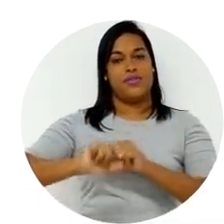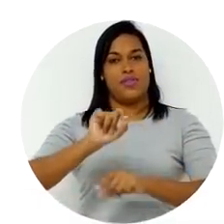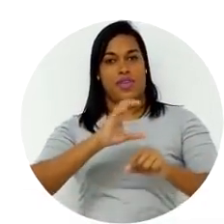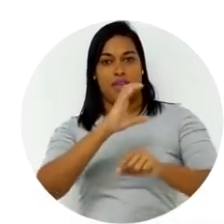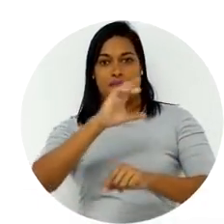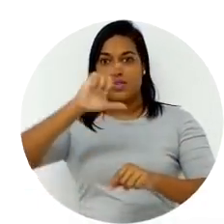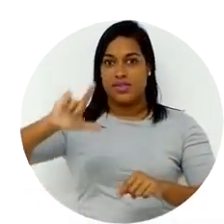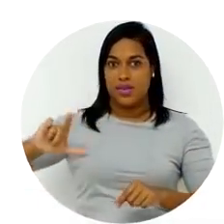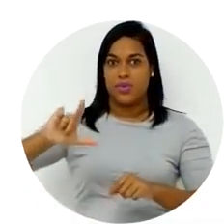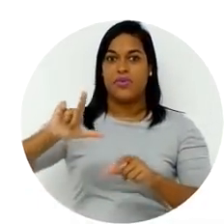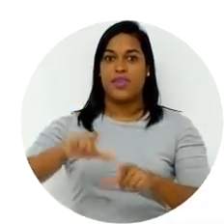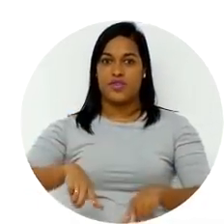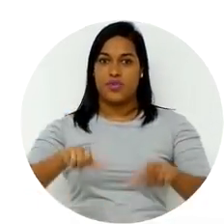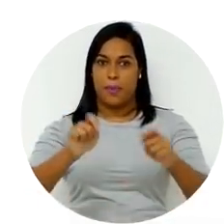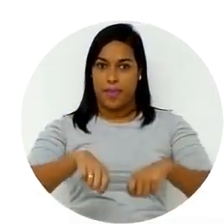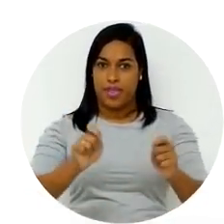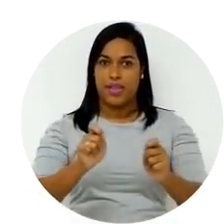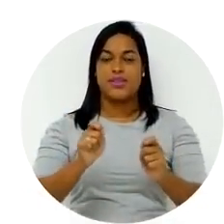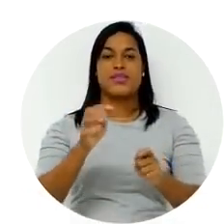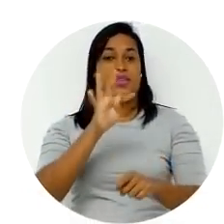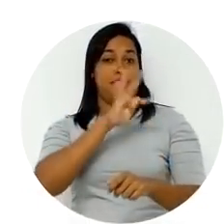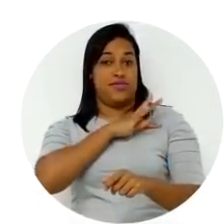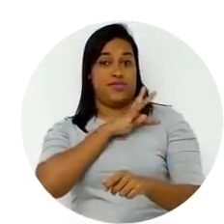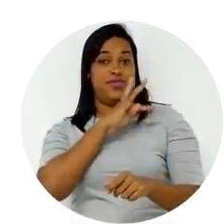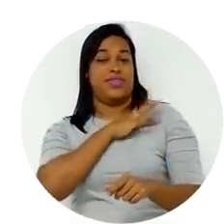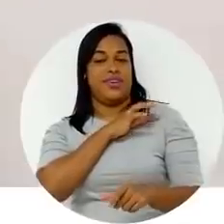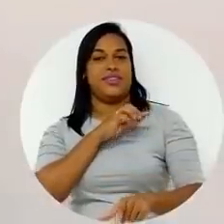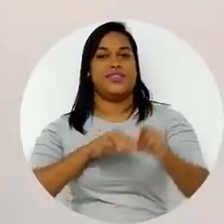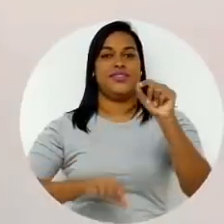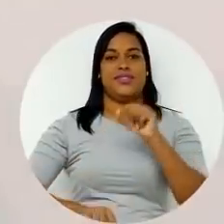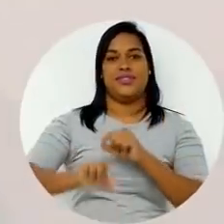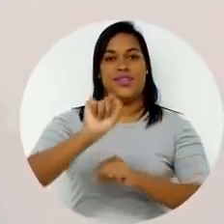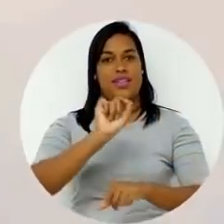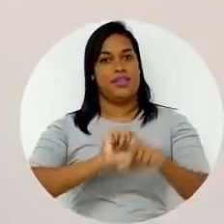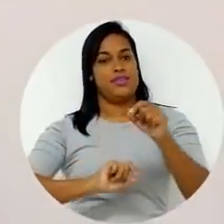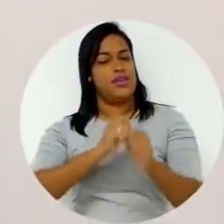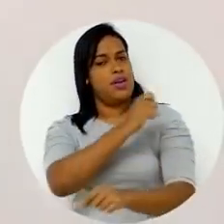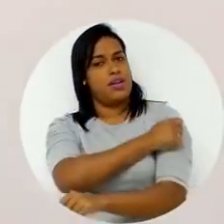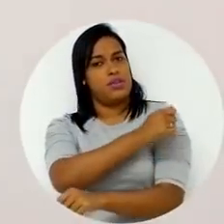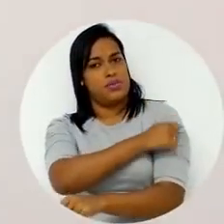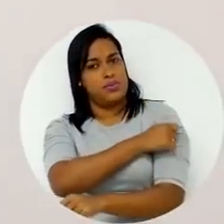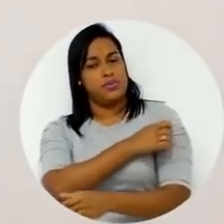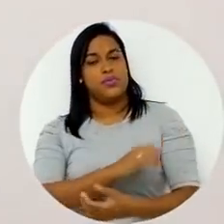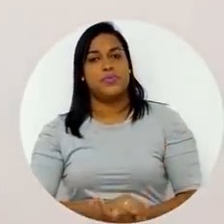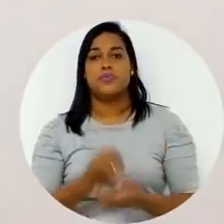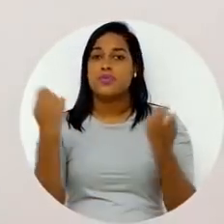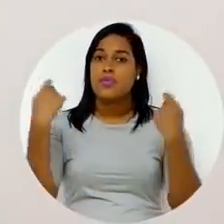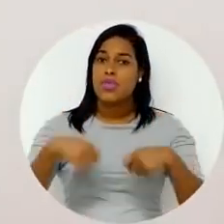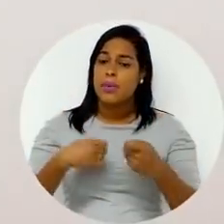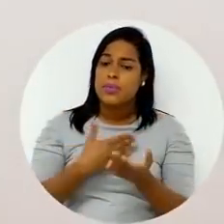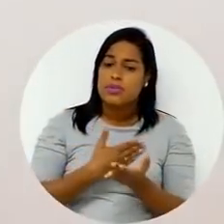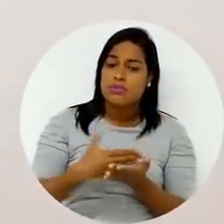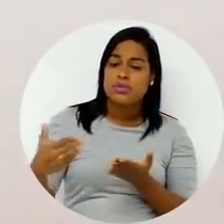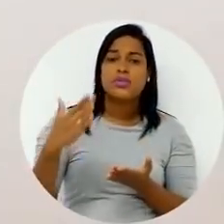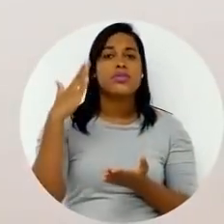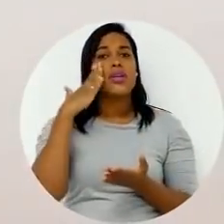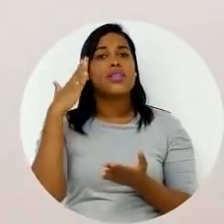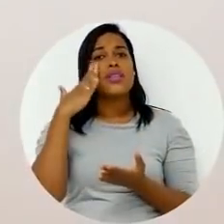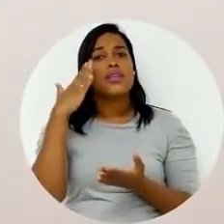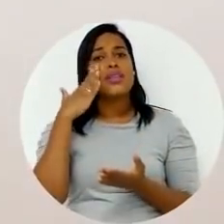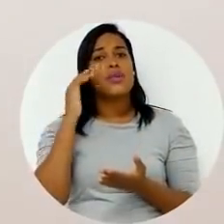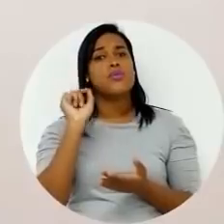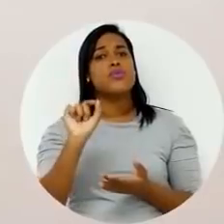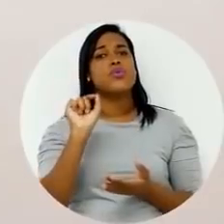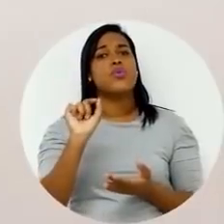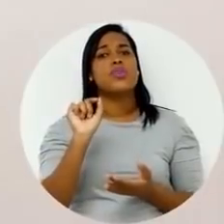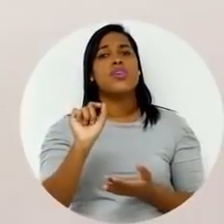das competências e, finalmente, as técnicas de seleção. Prezado aluno, é preciso inicialmente entendermos